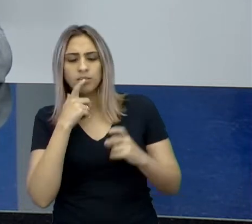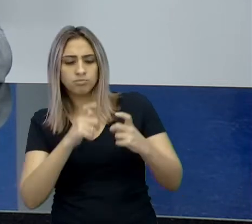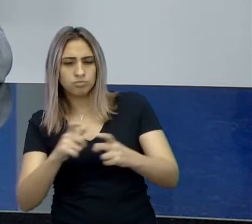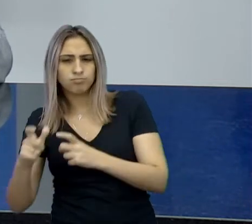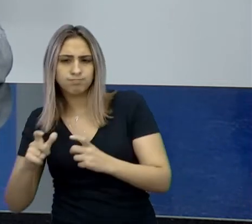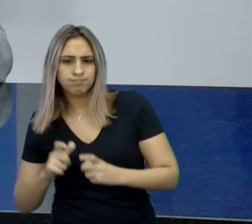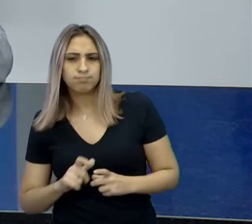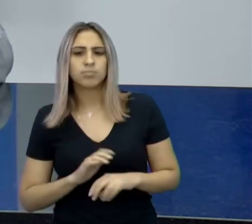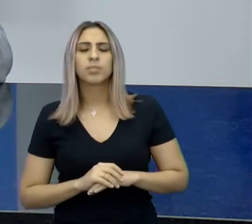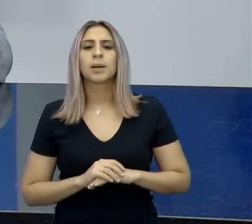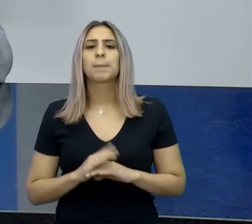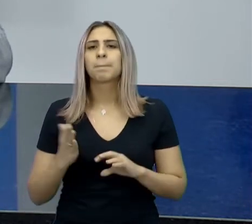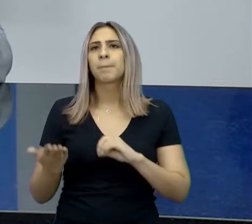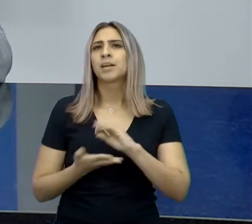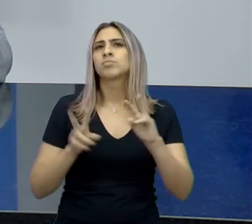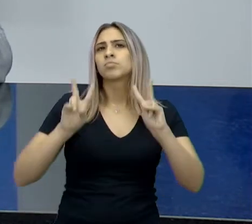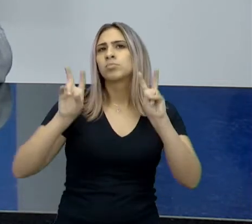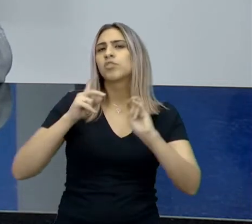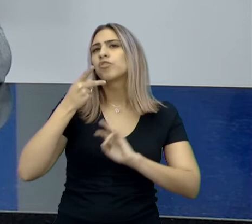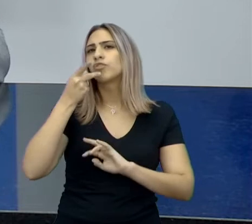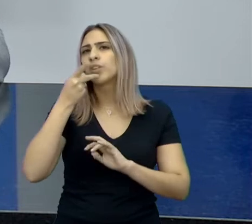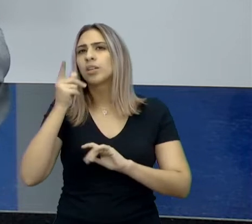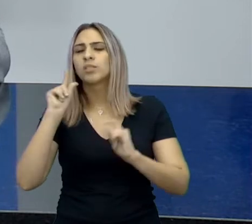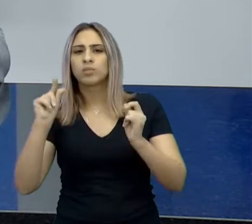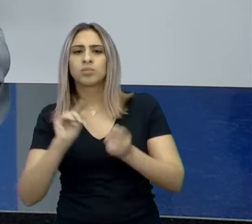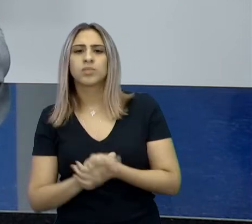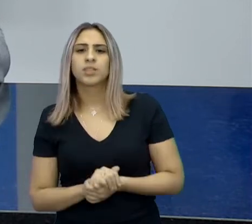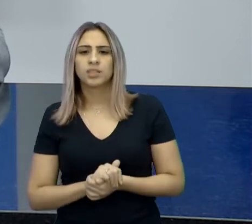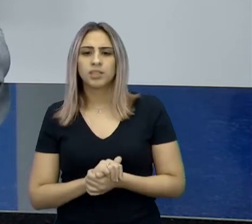território, basicamente a gente está falando de